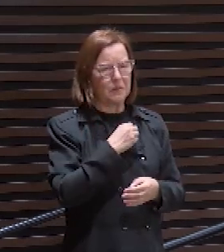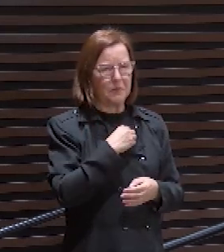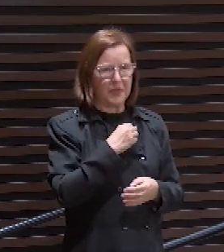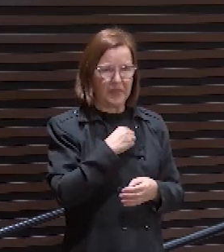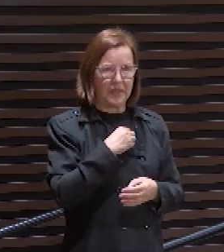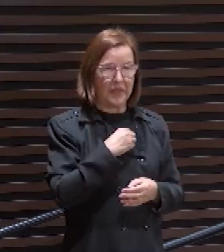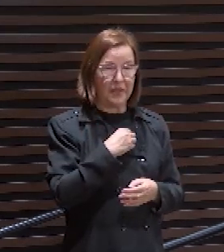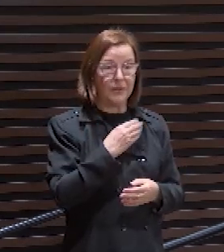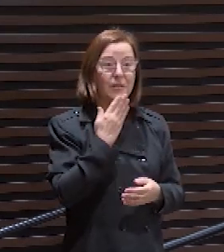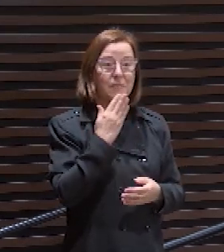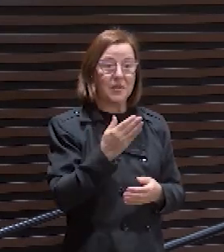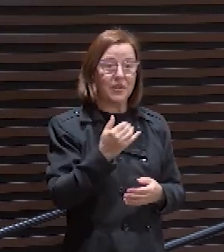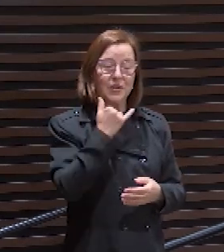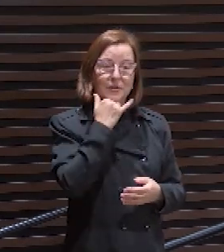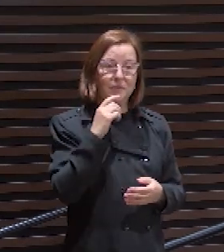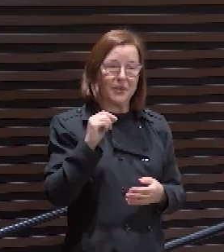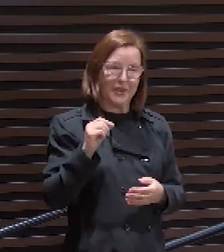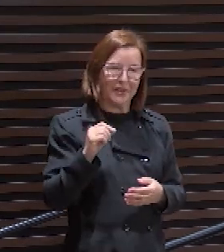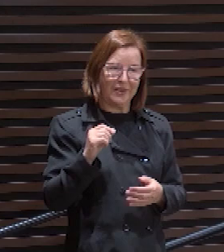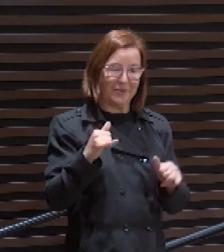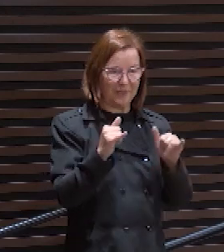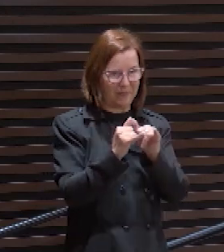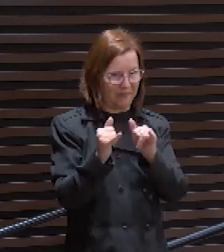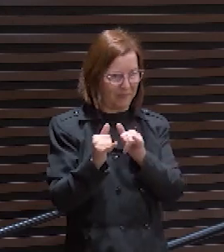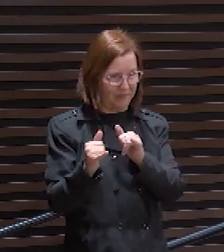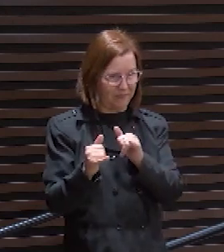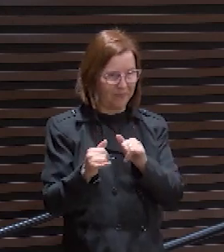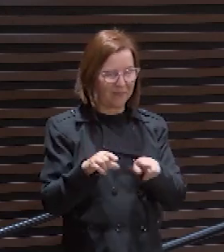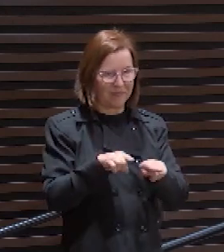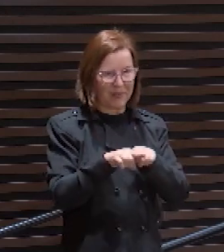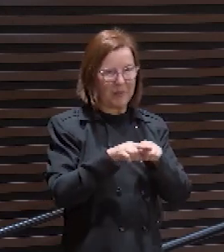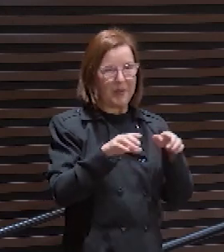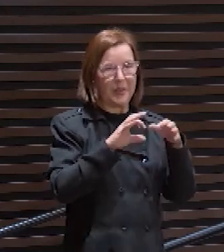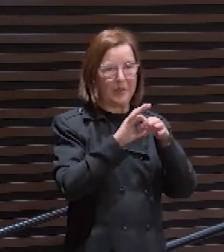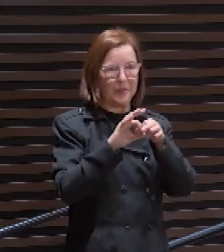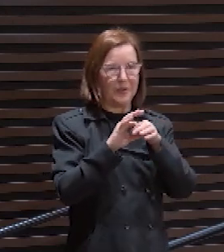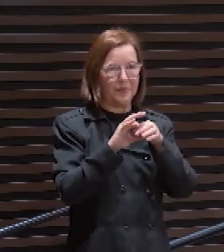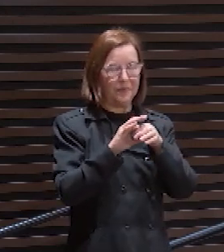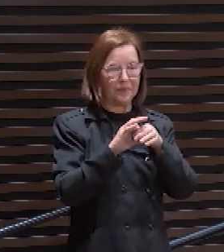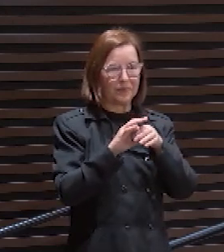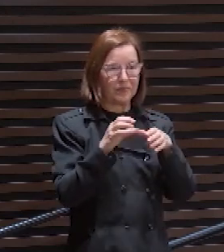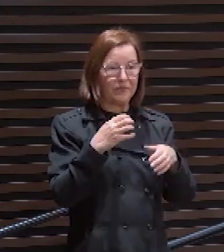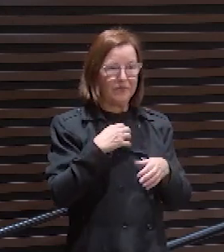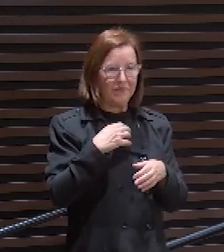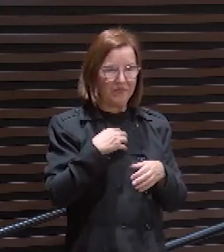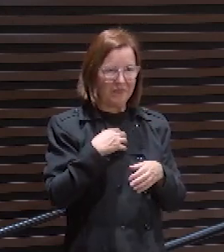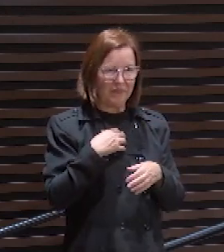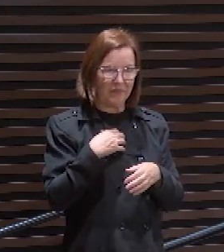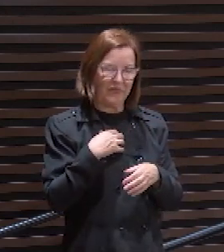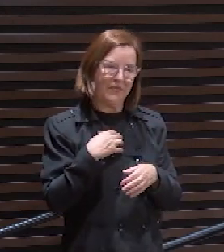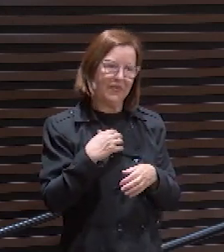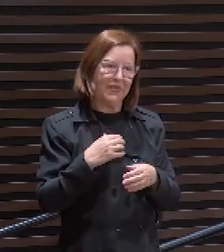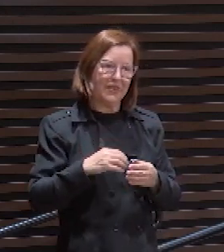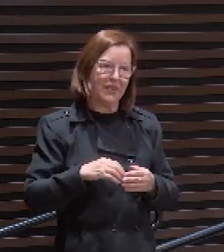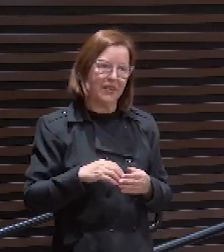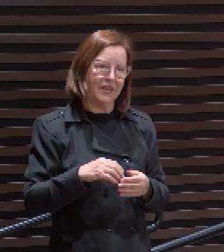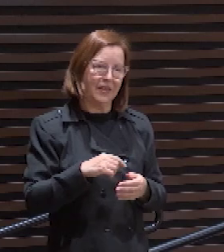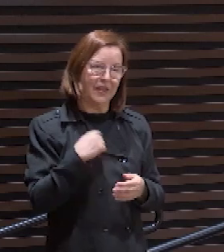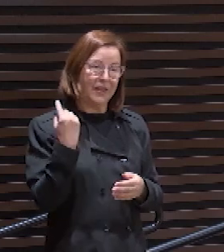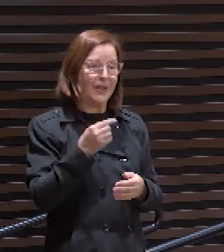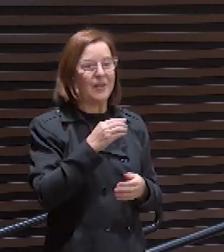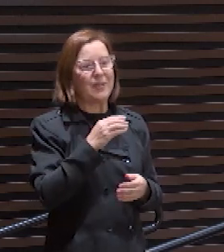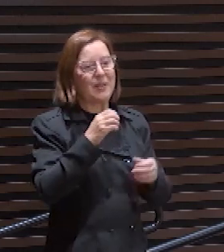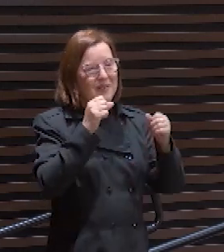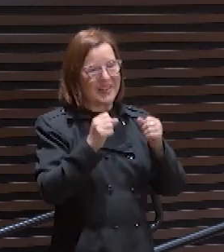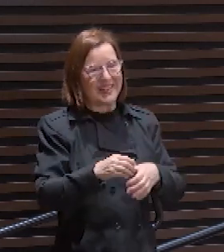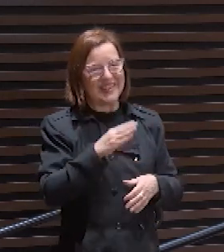Pedir perdão, ser perdoado. Irmãos, a comunhão é o meio pelo qual um dos meios pelos quais podemos conhecer a Jesus